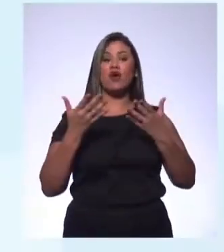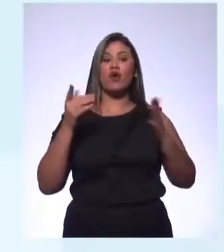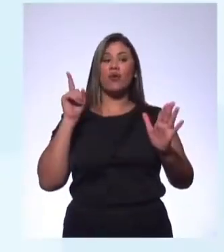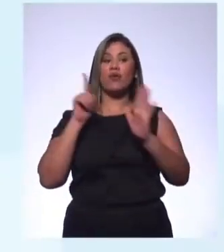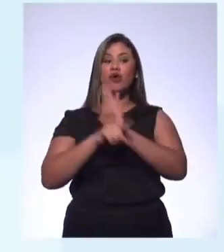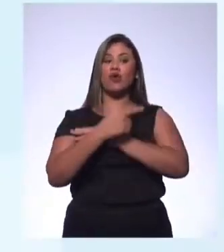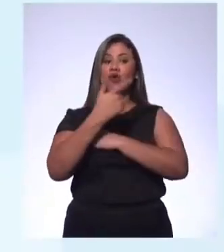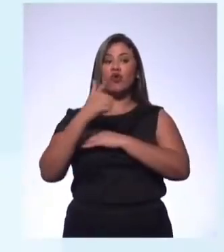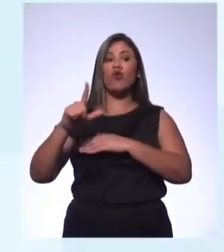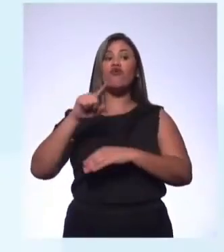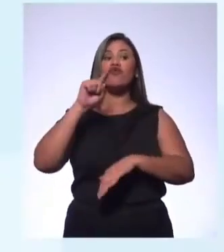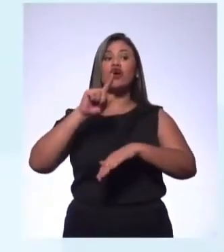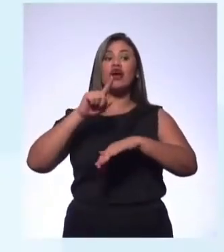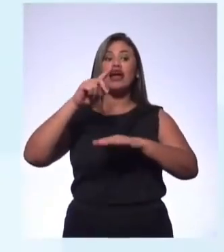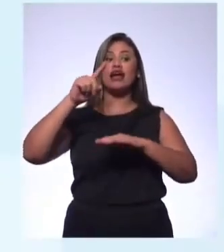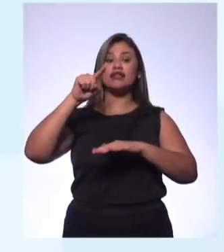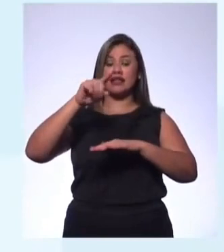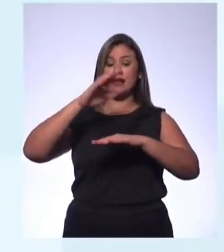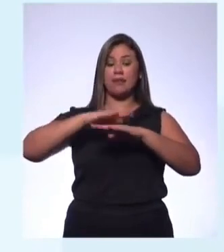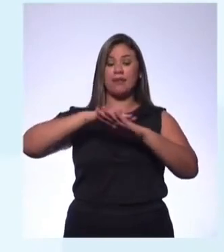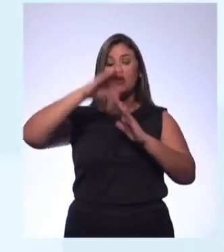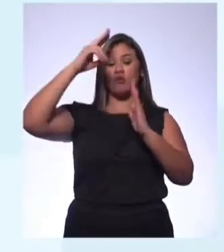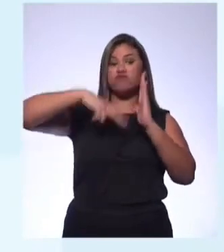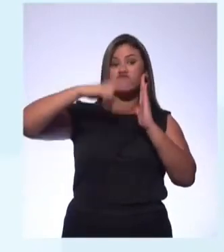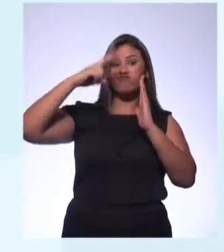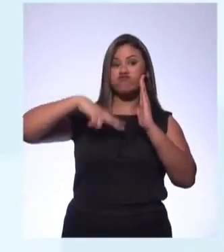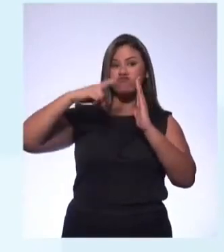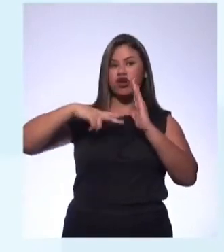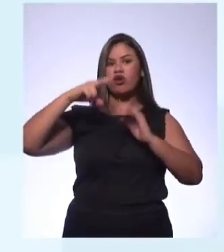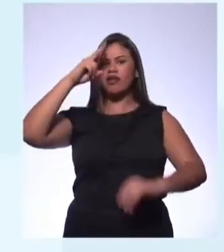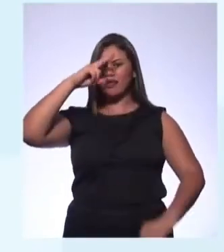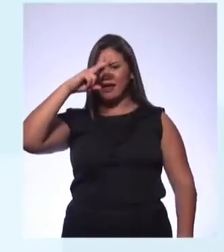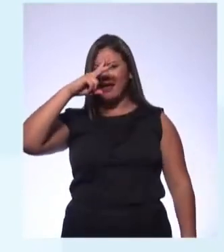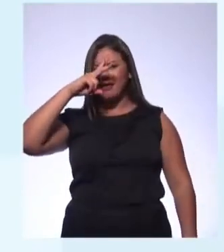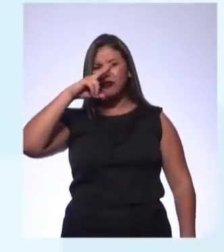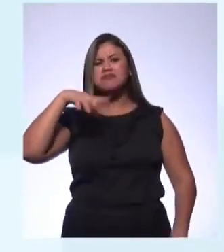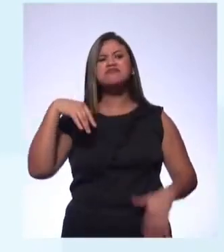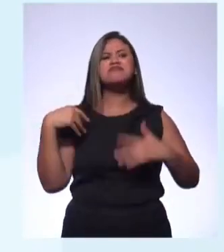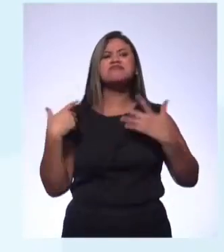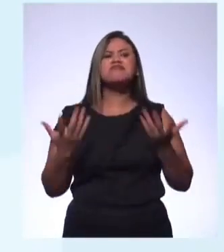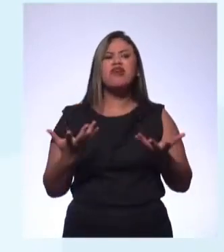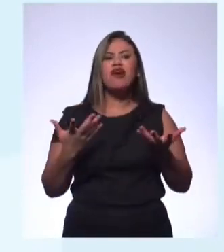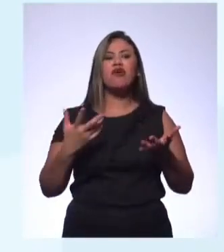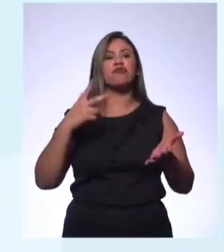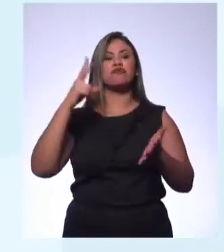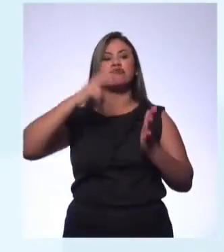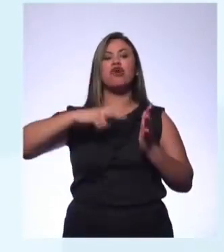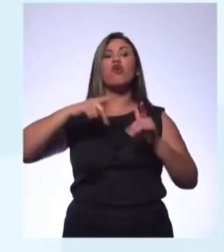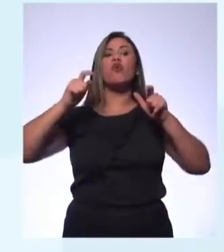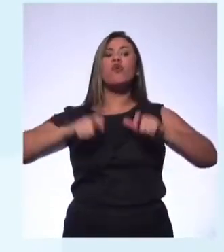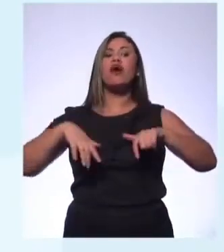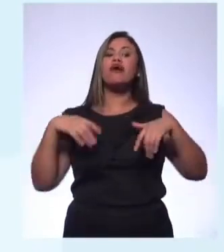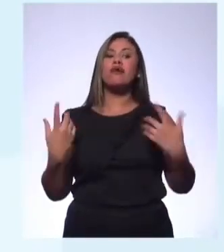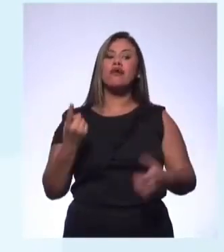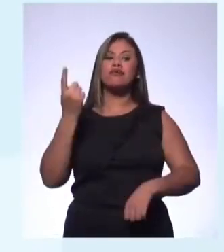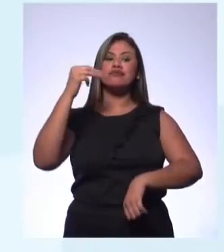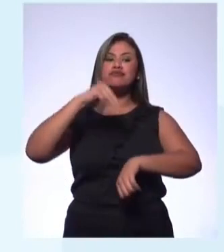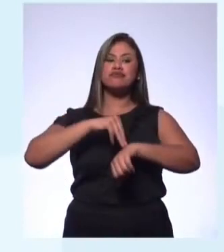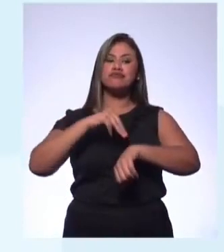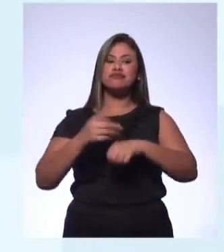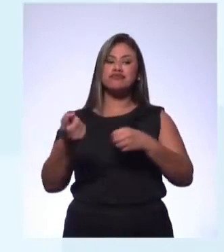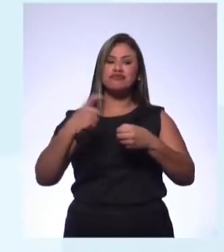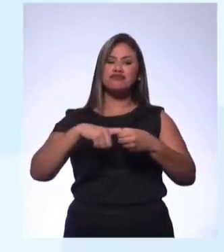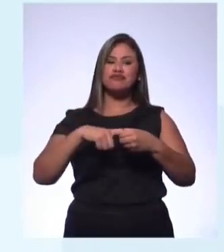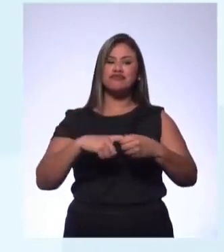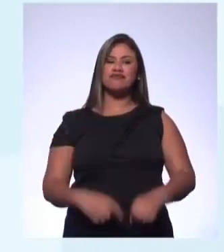primeira história que você leu, na sua vida? Qual foi? Onde você a leu? 1 minuto e